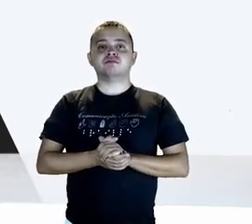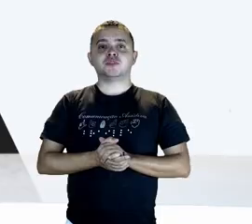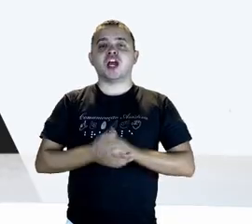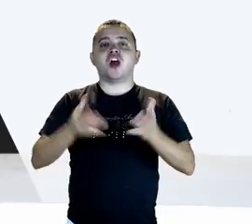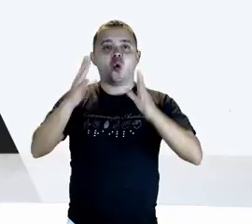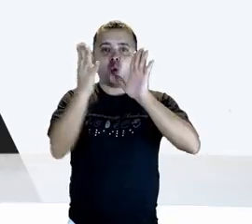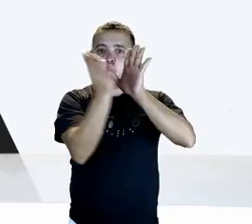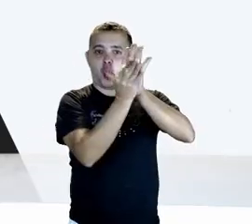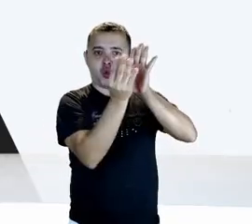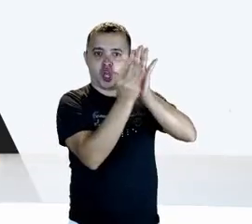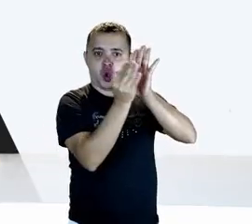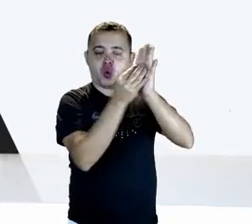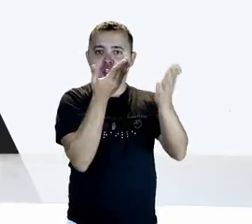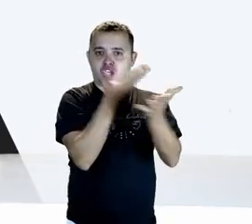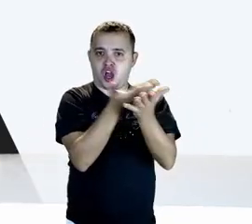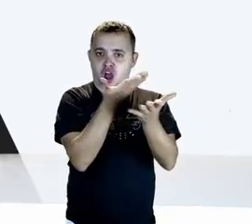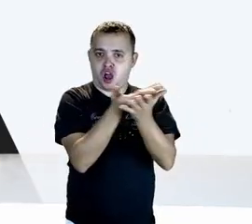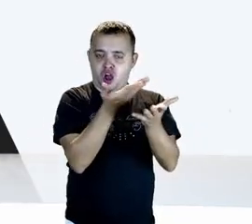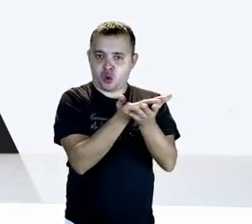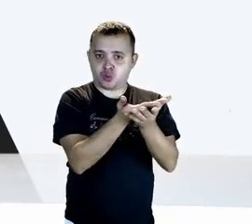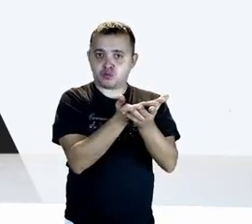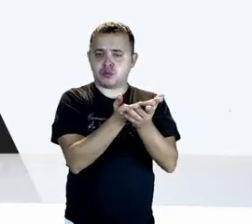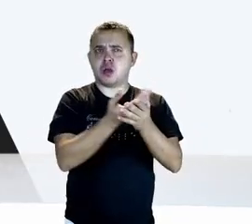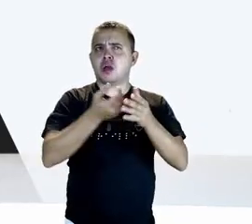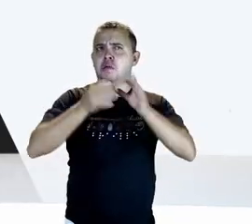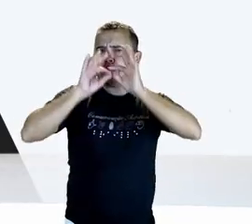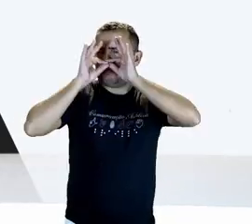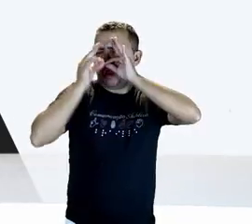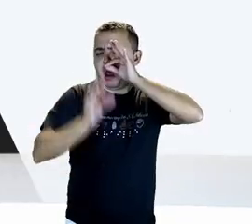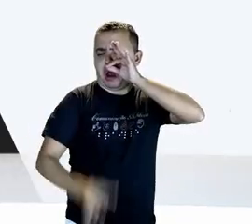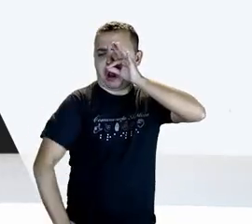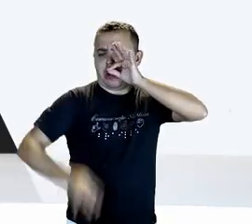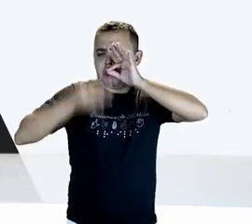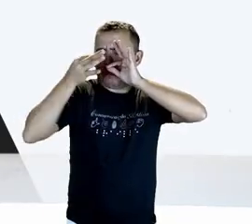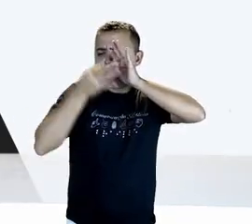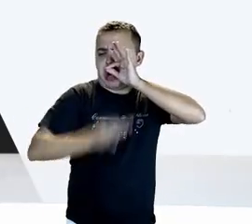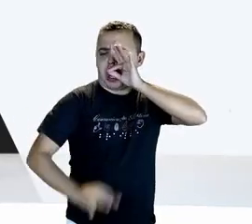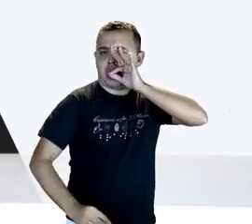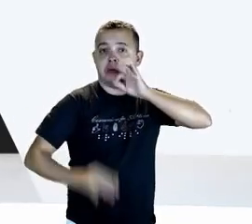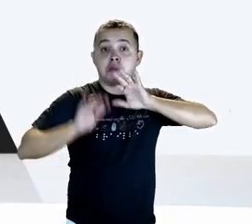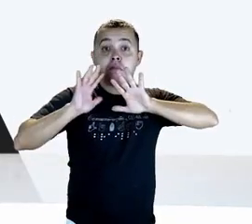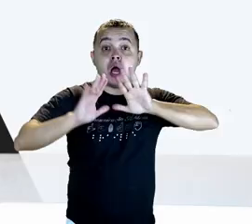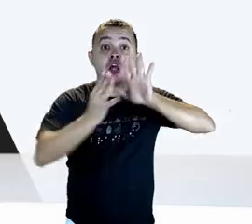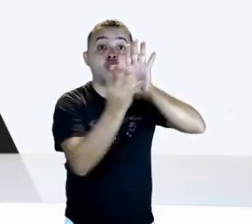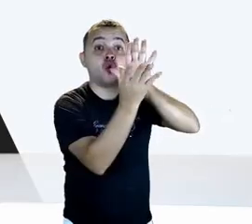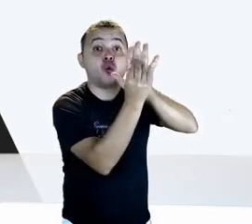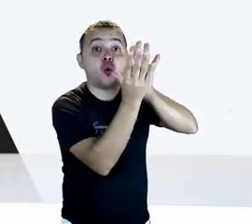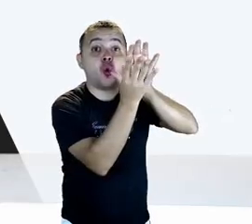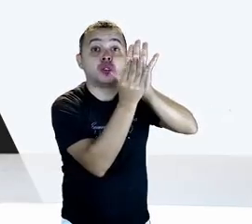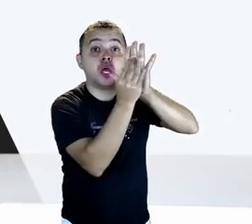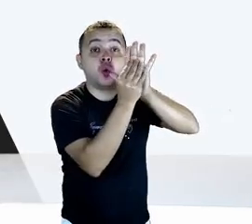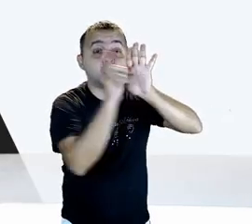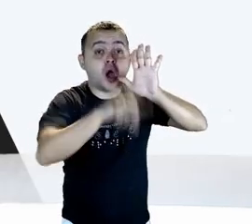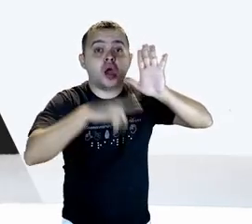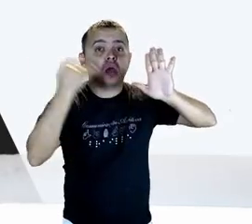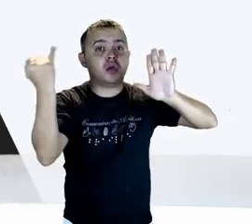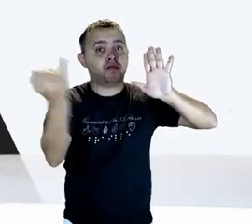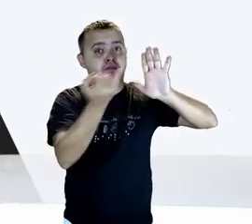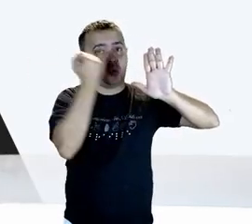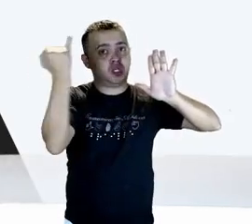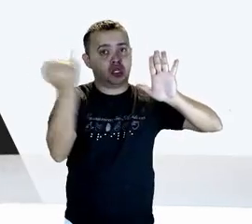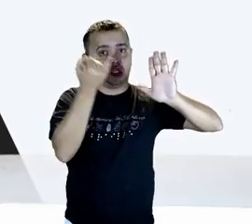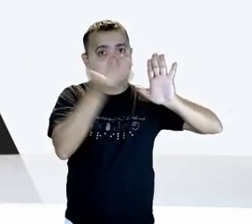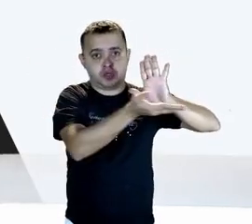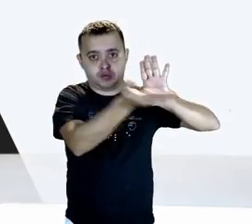Esse é o conteúdo dessa nossa videoaula. Ficou um pouco extensa, mas entenda, o conteúdo aqui é de grande relevância para o seu